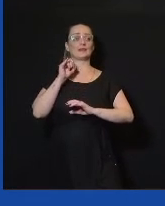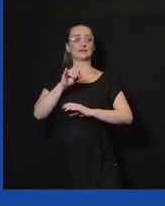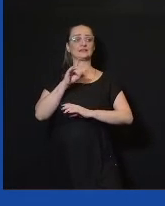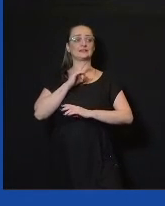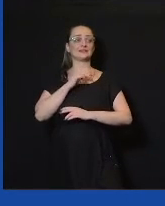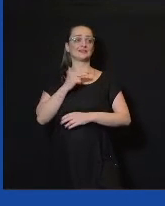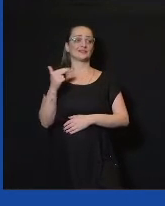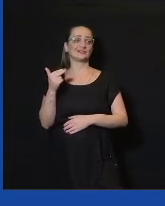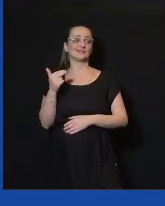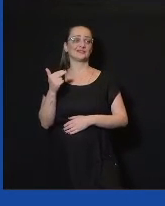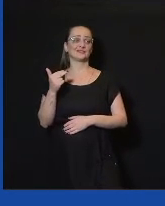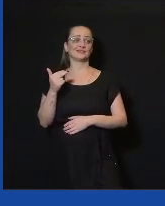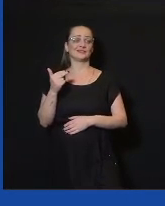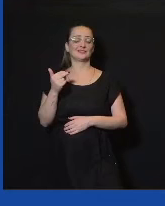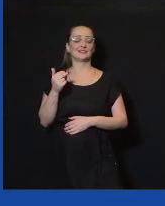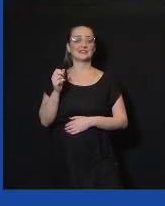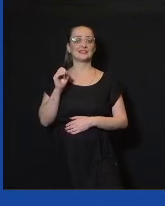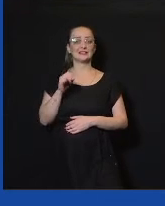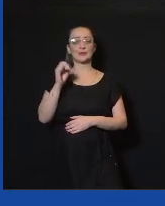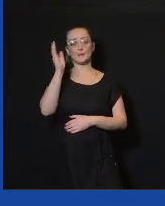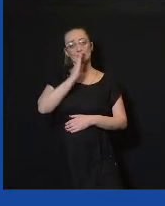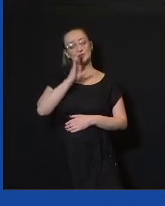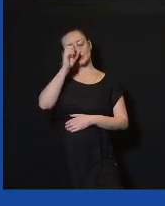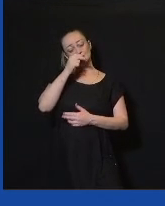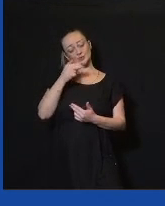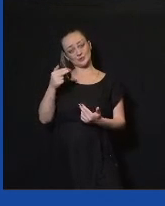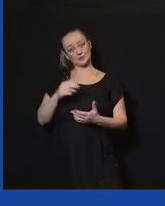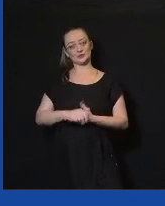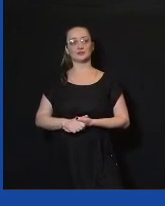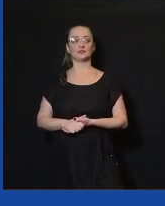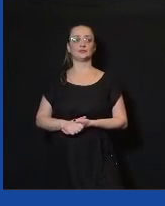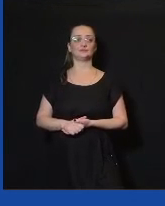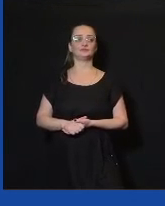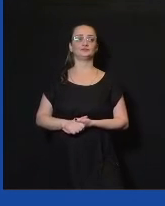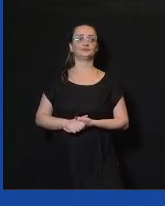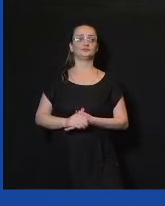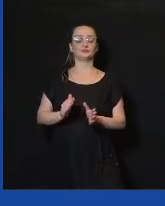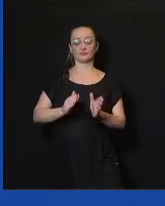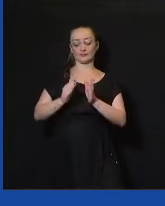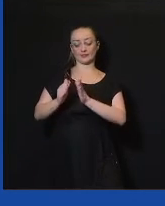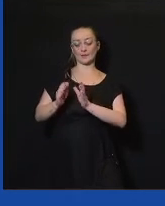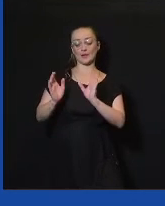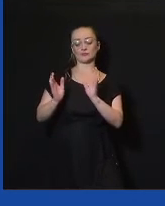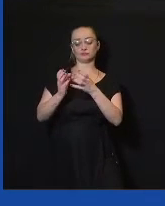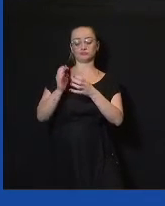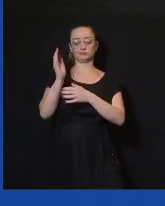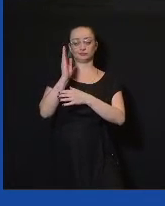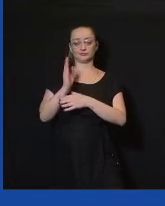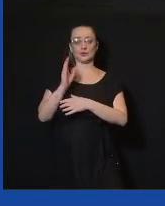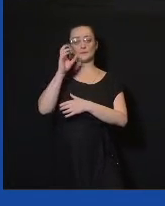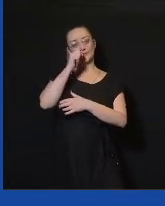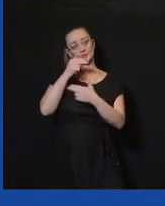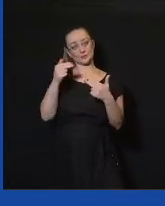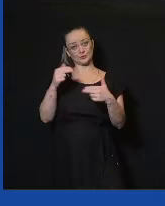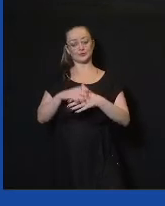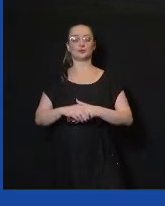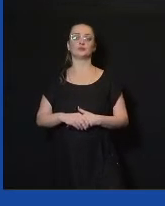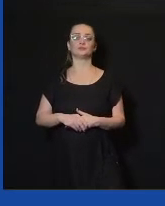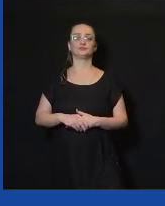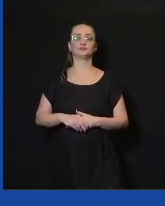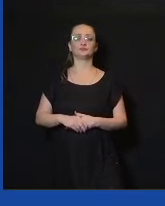né, se o Brasil aprendeu alguma coisa. Está dizendo uma parte da população aprendeu, que são esses empresários, enfim,